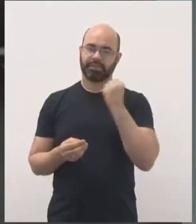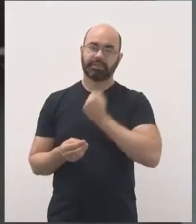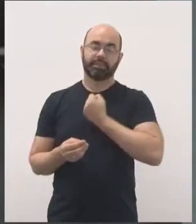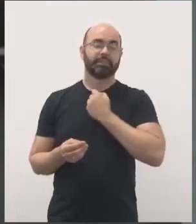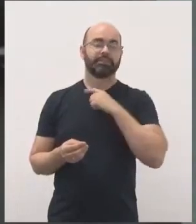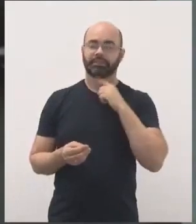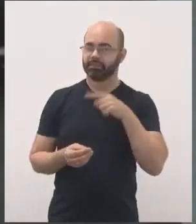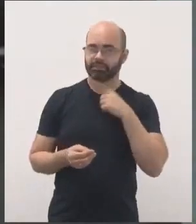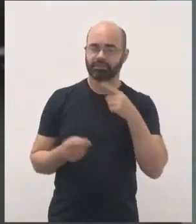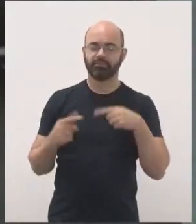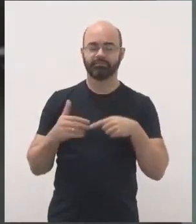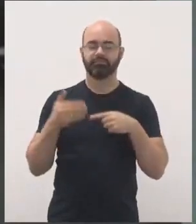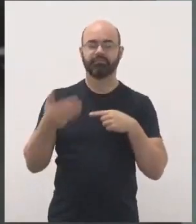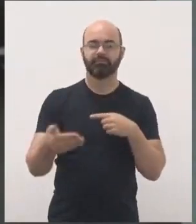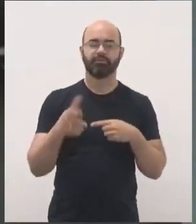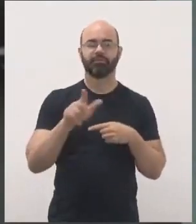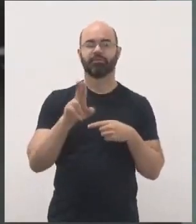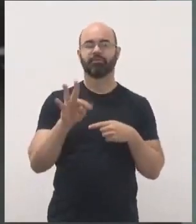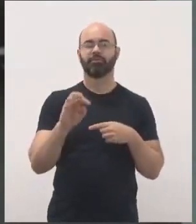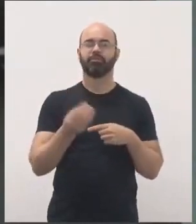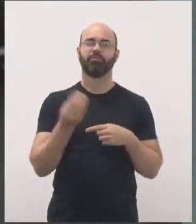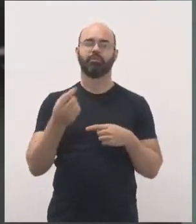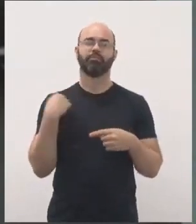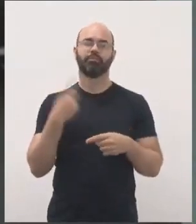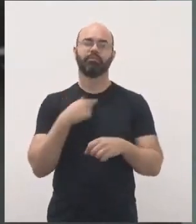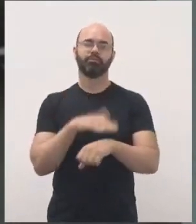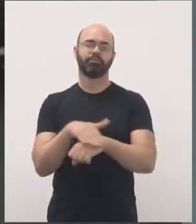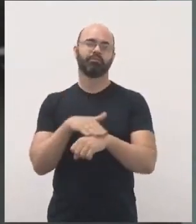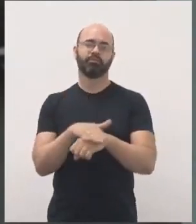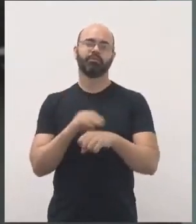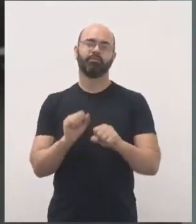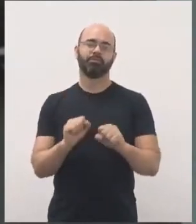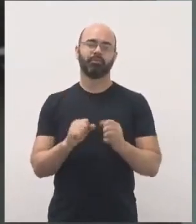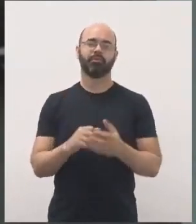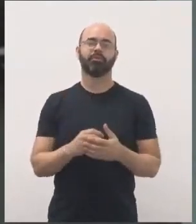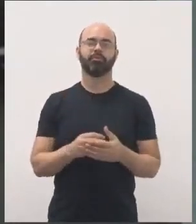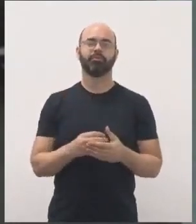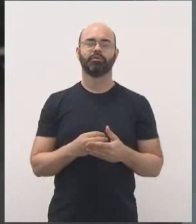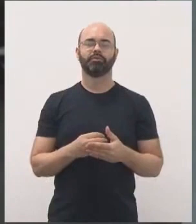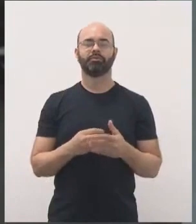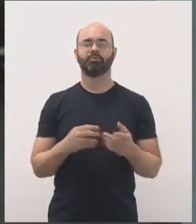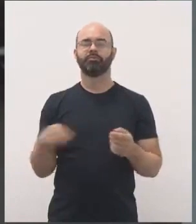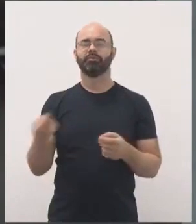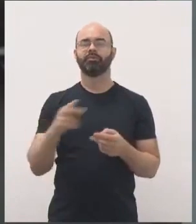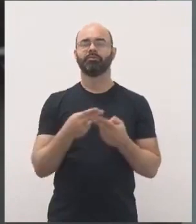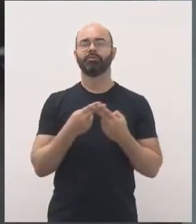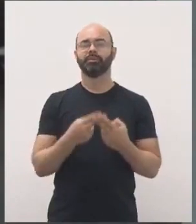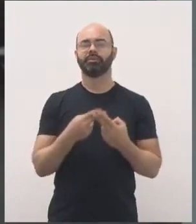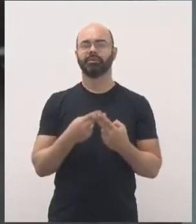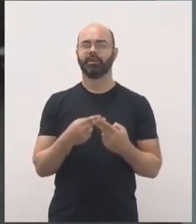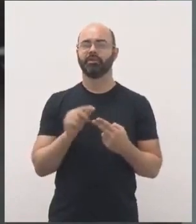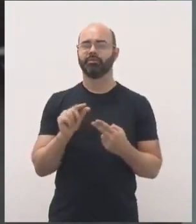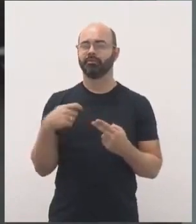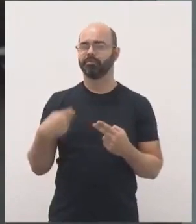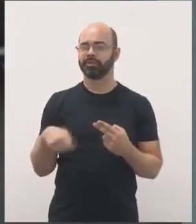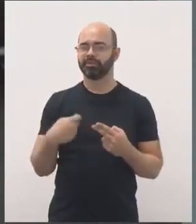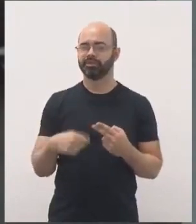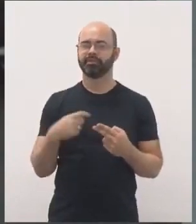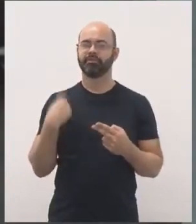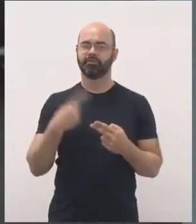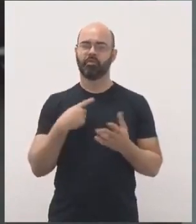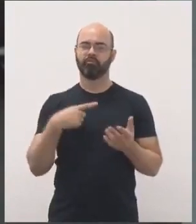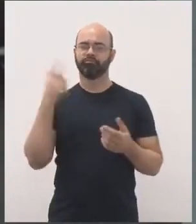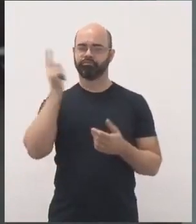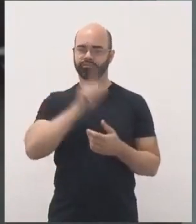a gente espera poder aprofundar algumas dessas questões, então esperem um pouquinho de paciência, a gente vai chegar